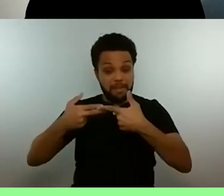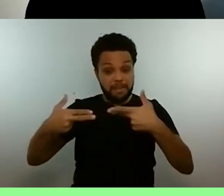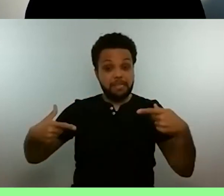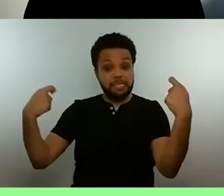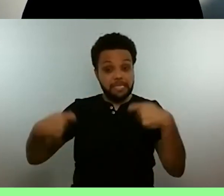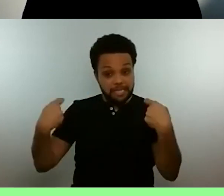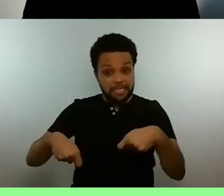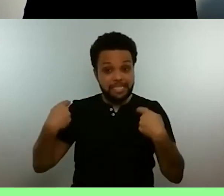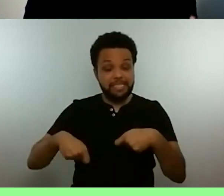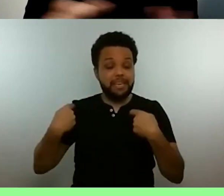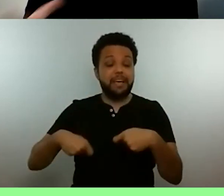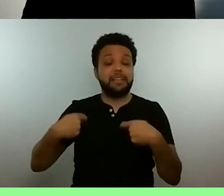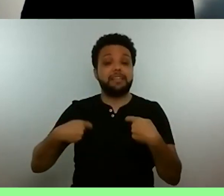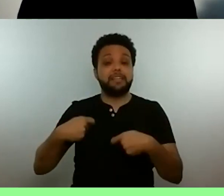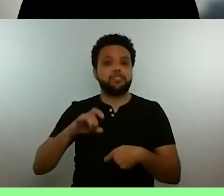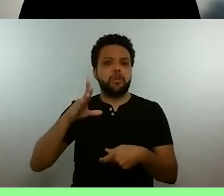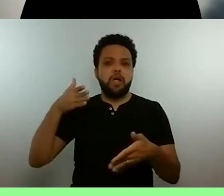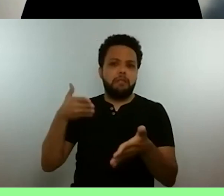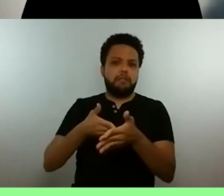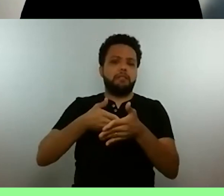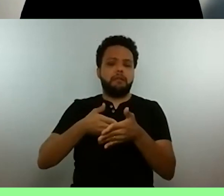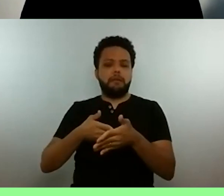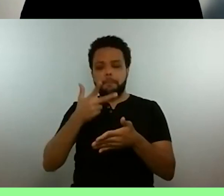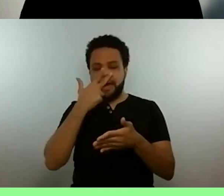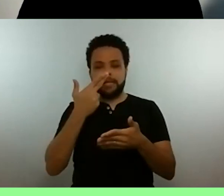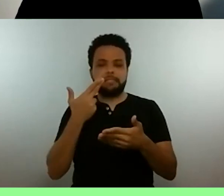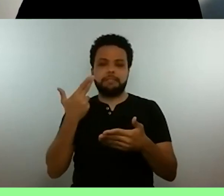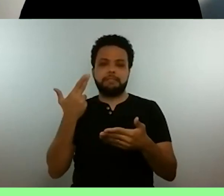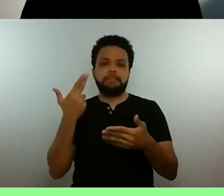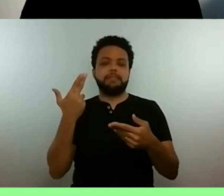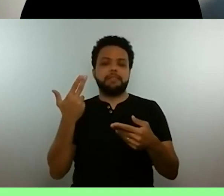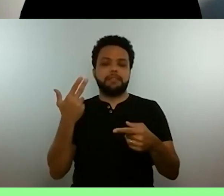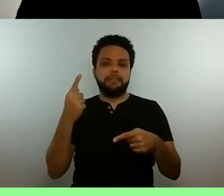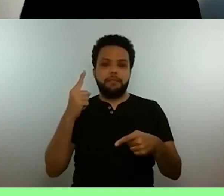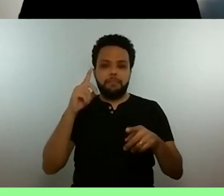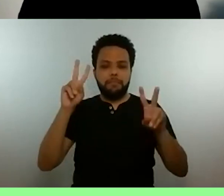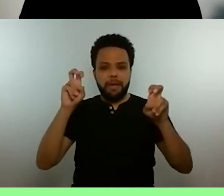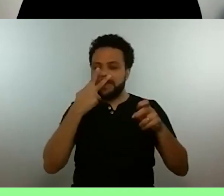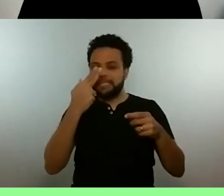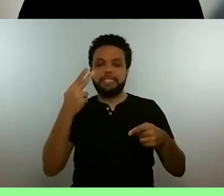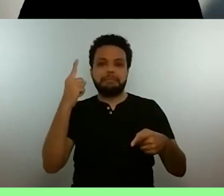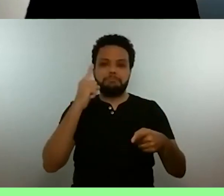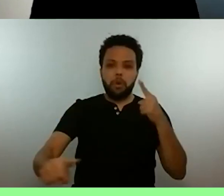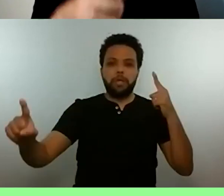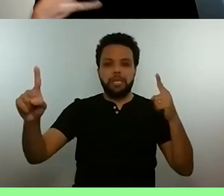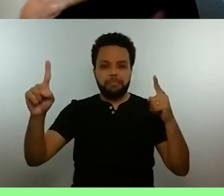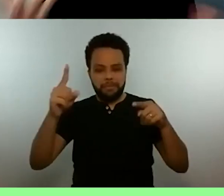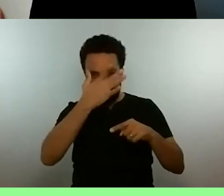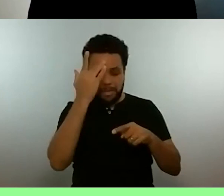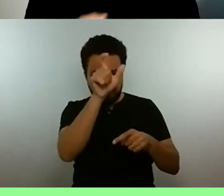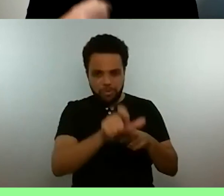de não limitar a participação da pessoa dependendo da característica que ela tem, né,